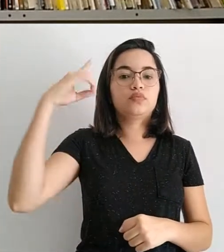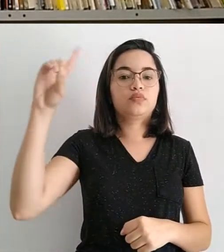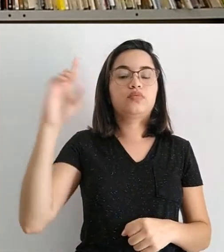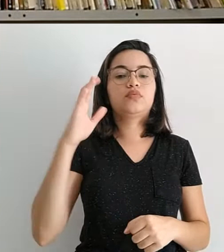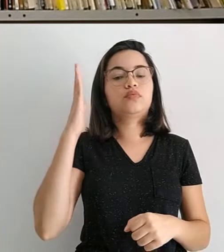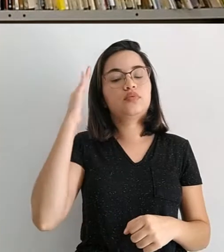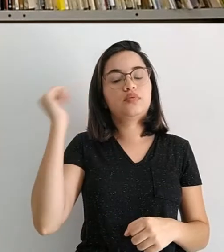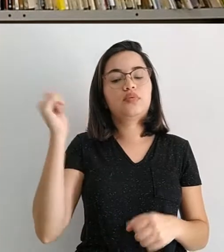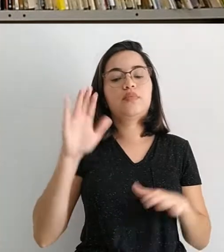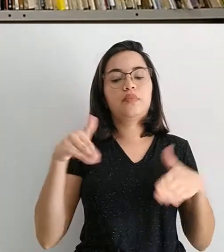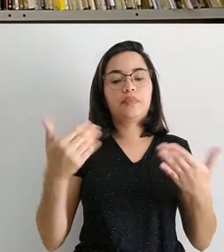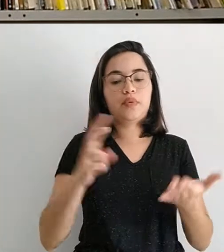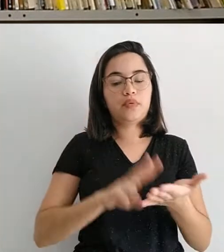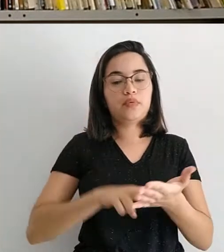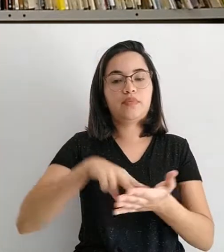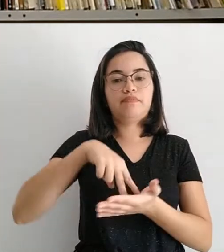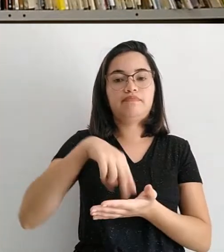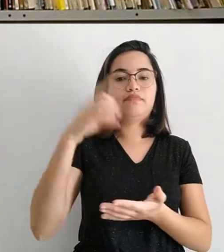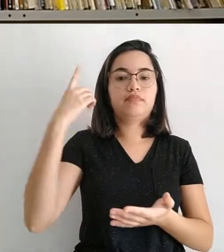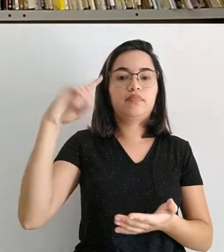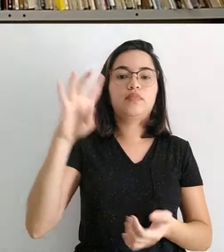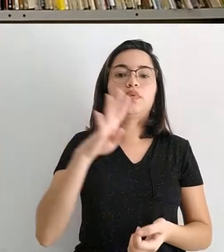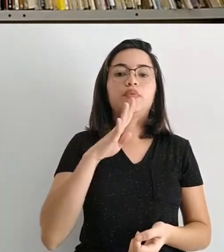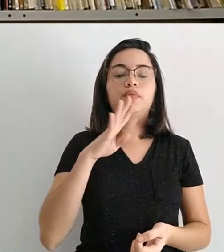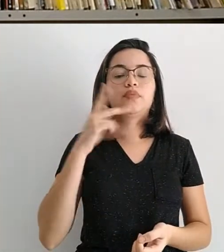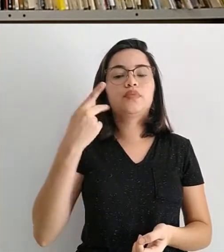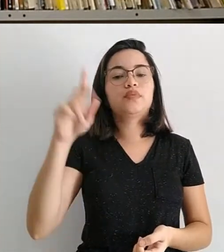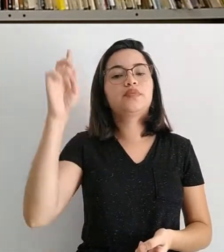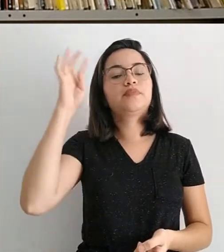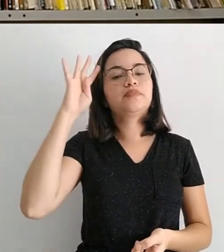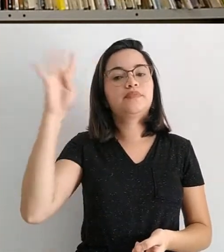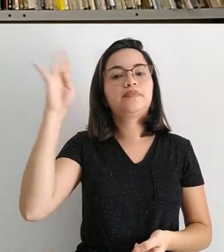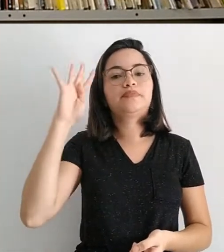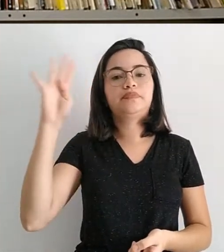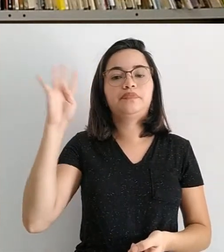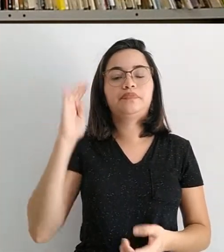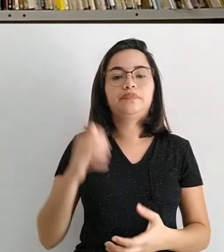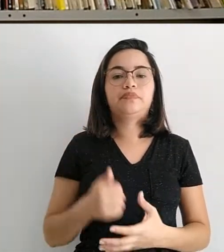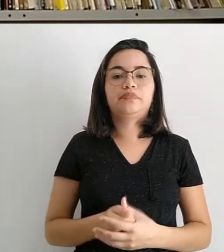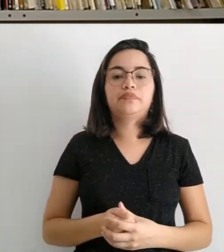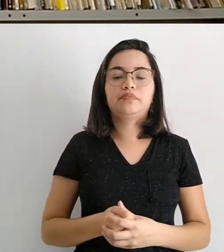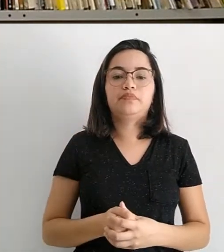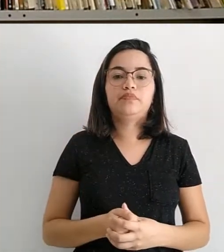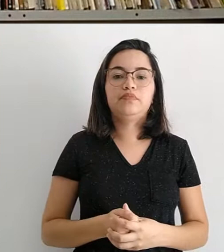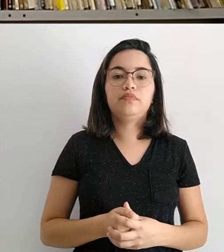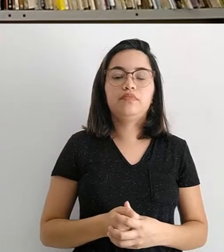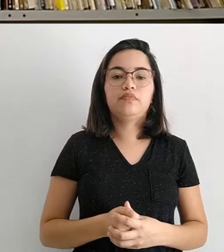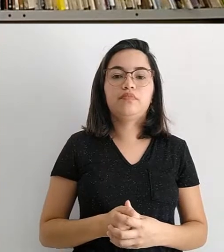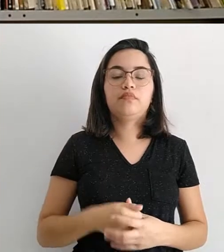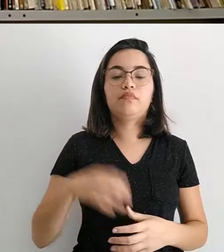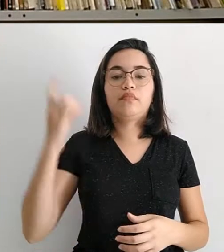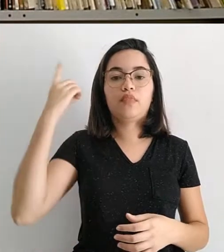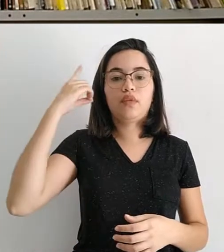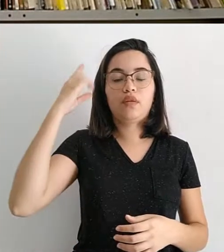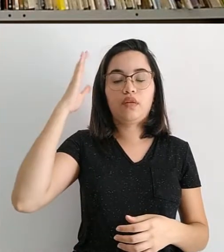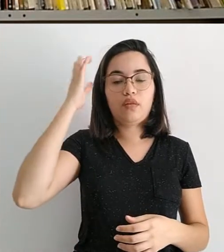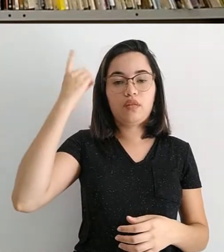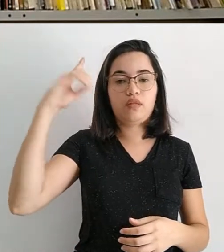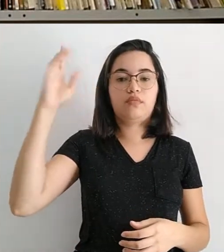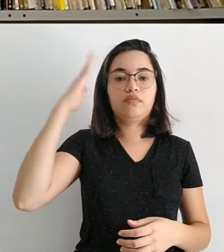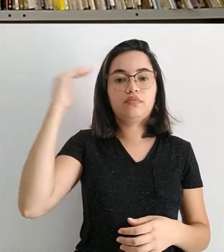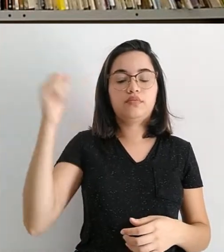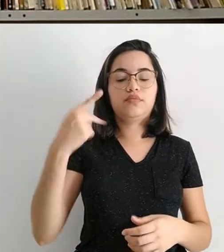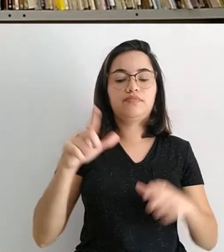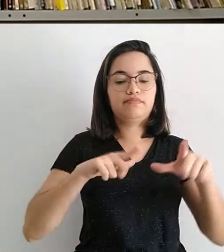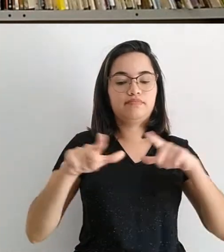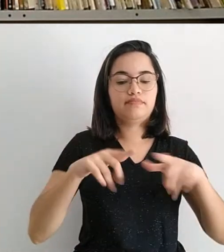Deus sabe quando ele se levanta, Deus conhece os seus pensamentos, Deus sabe do seu